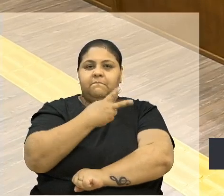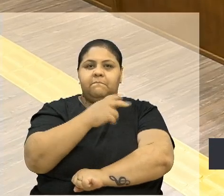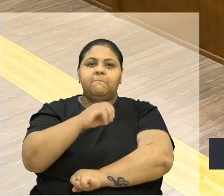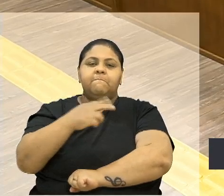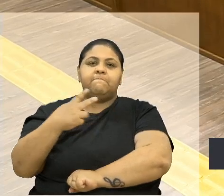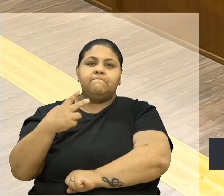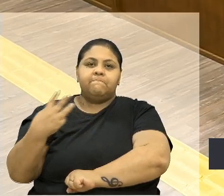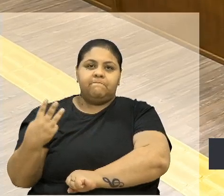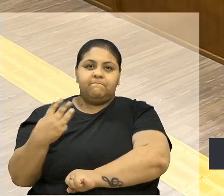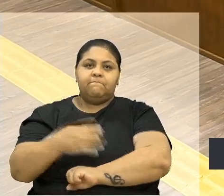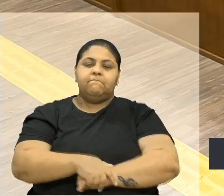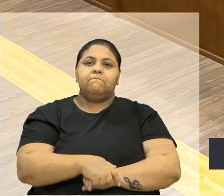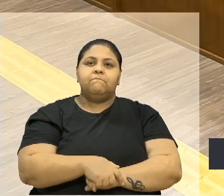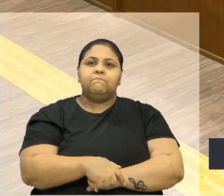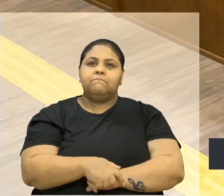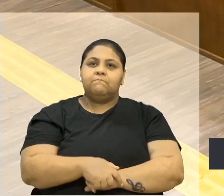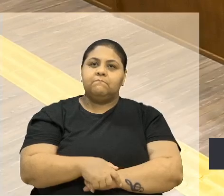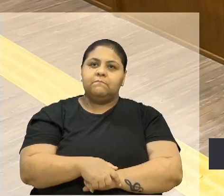SB1/2023.